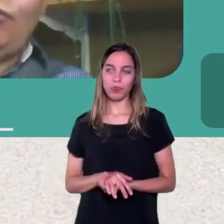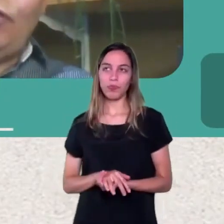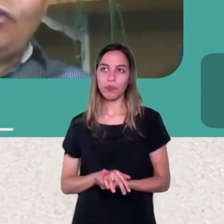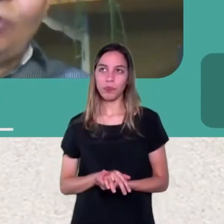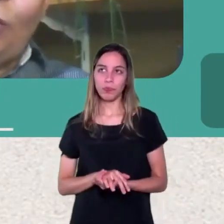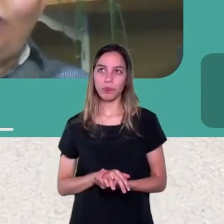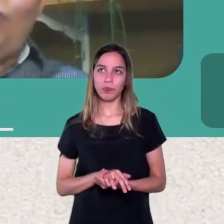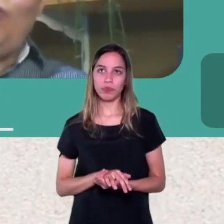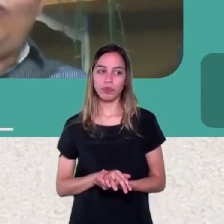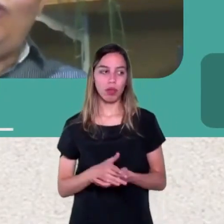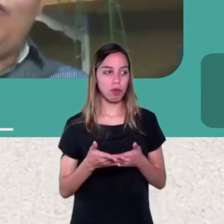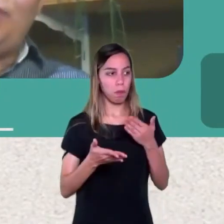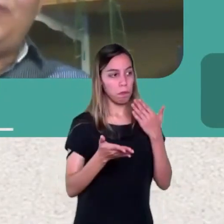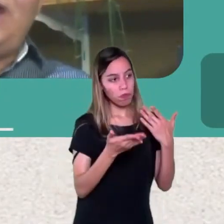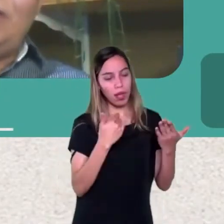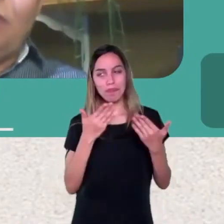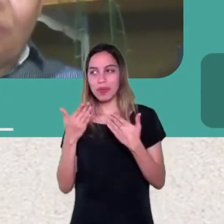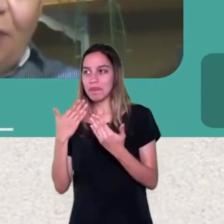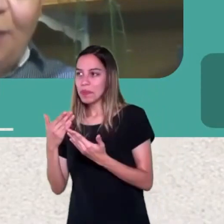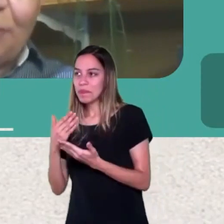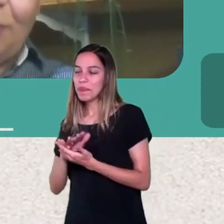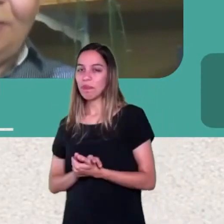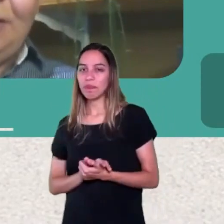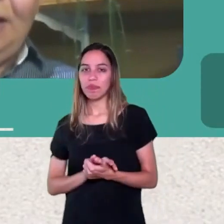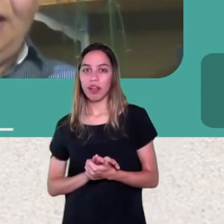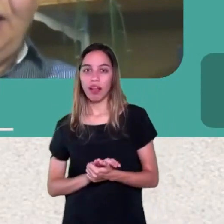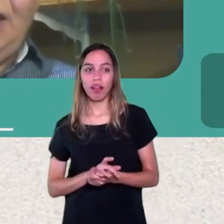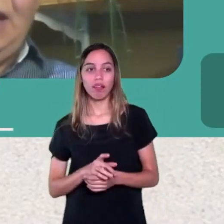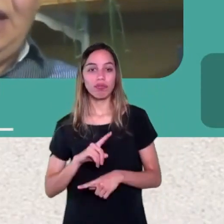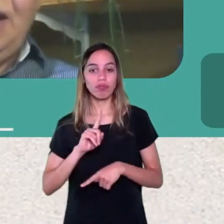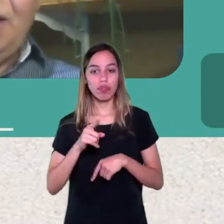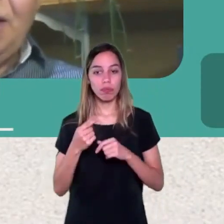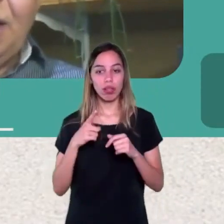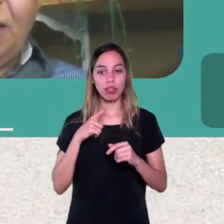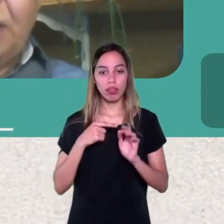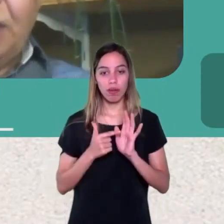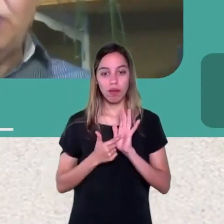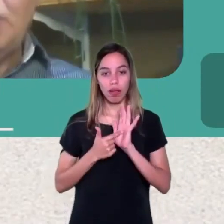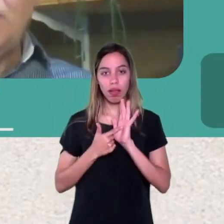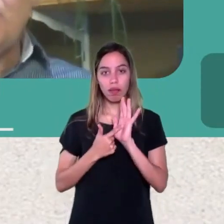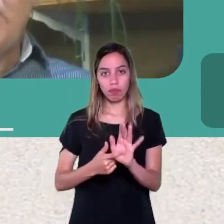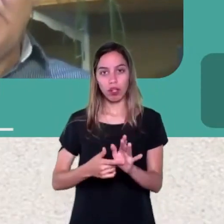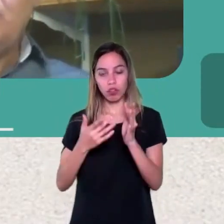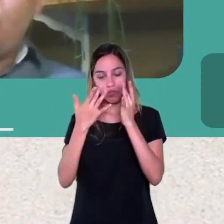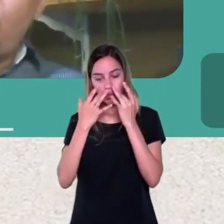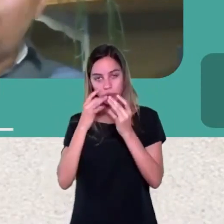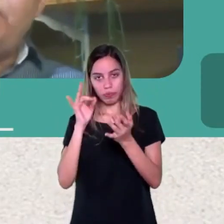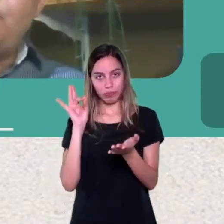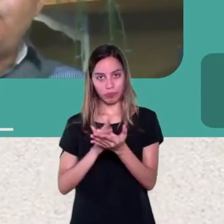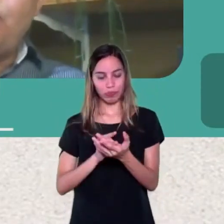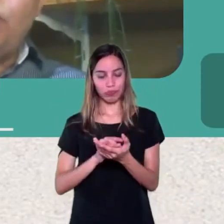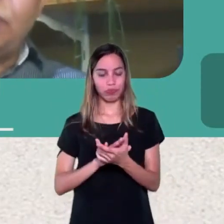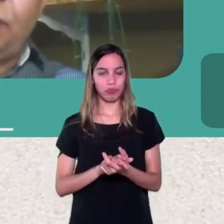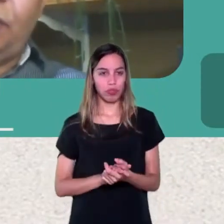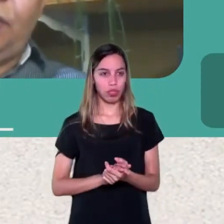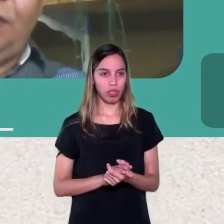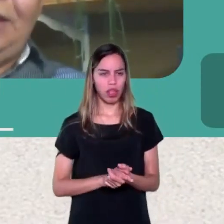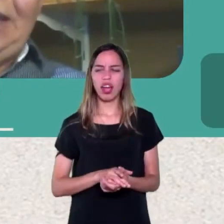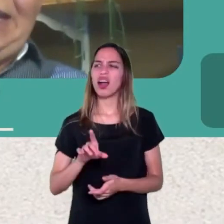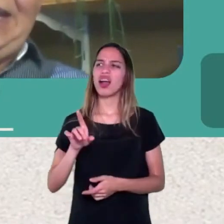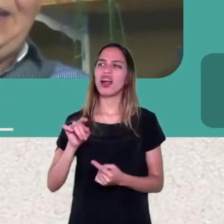e fechou com espetáculos de teatro, que a gente chama de esquetes, que são textos